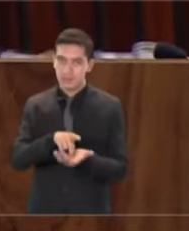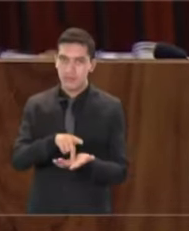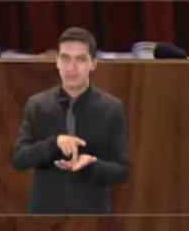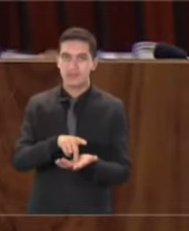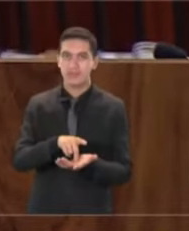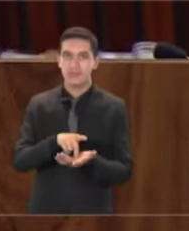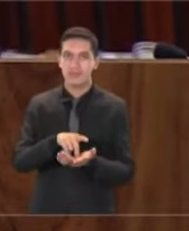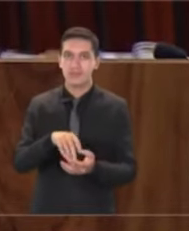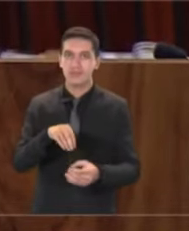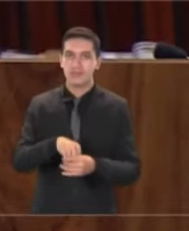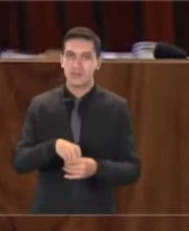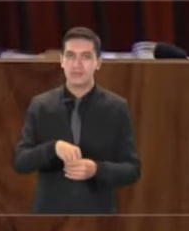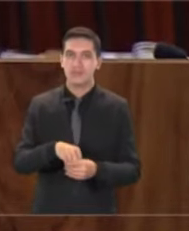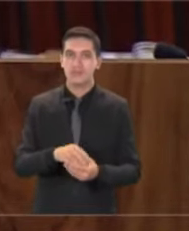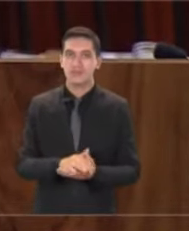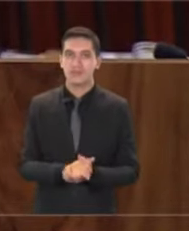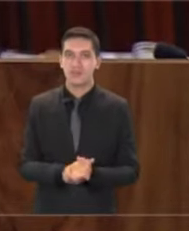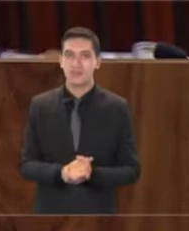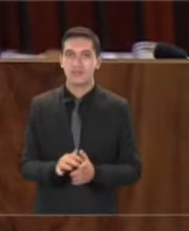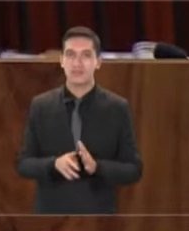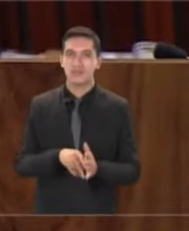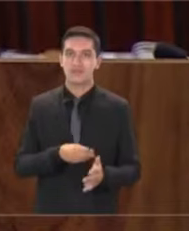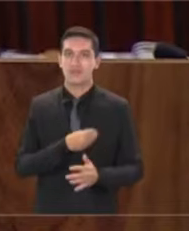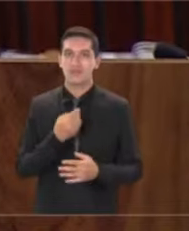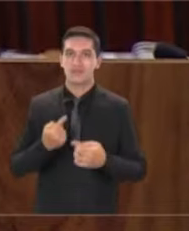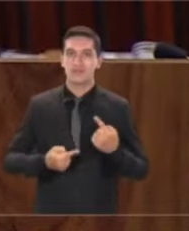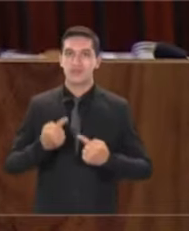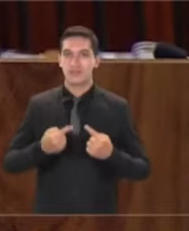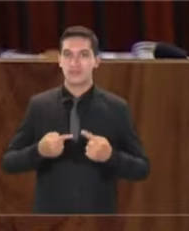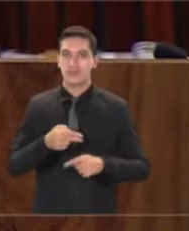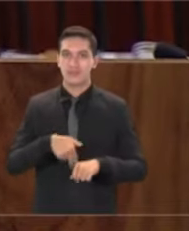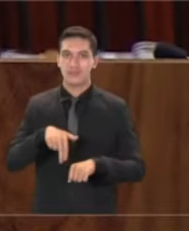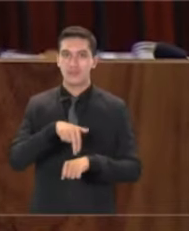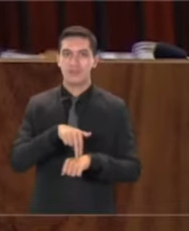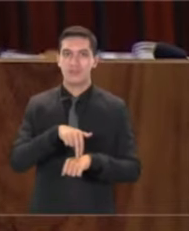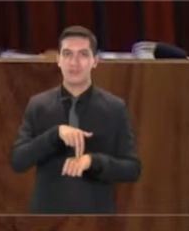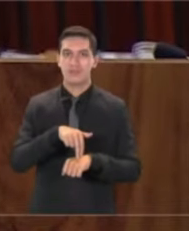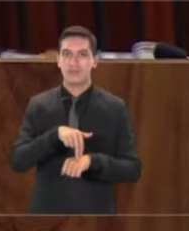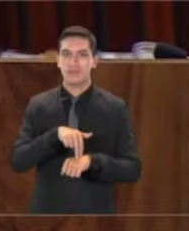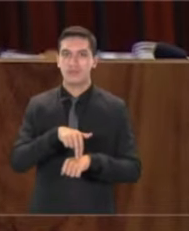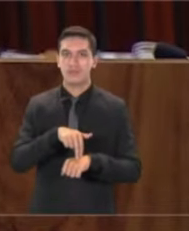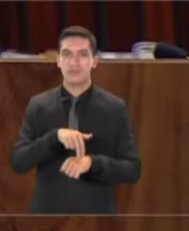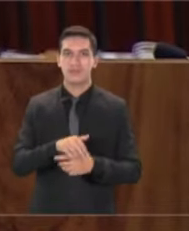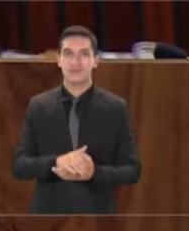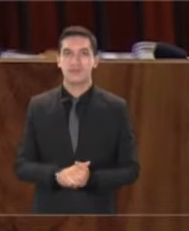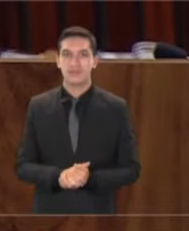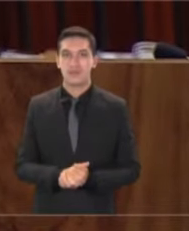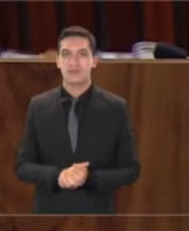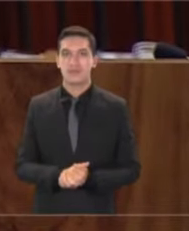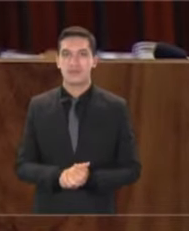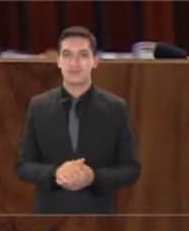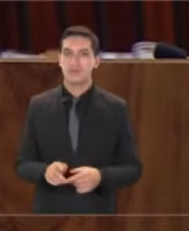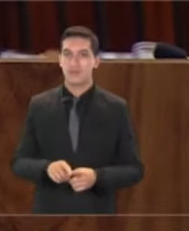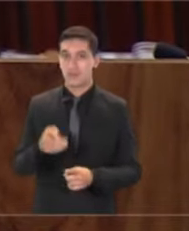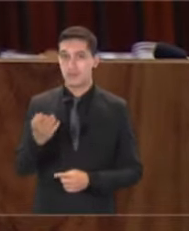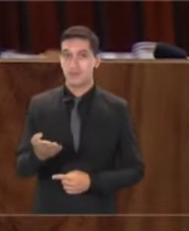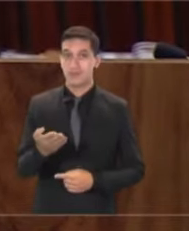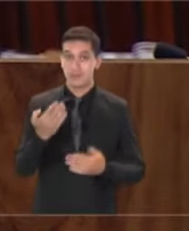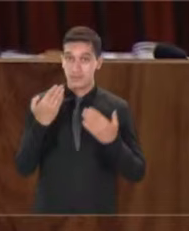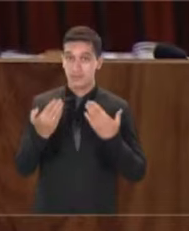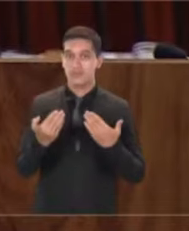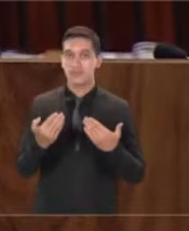efetiva na vida política nacional. E esse ponto aqui, eu acho